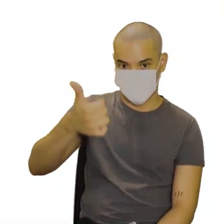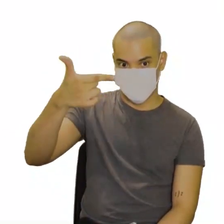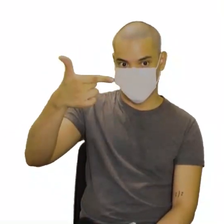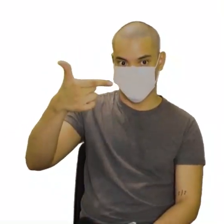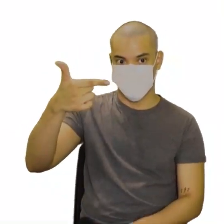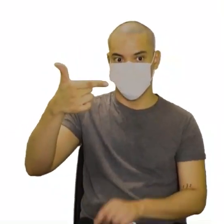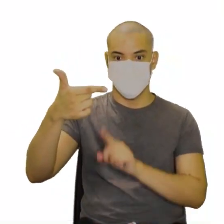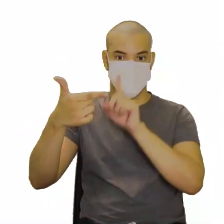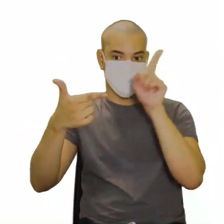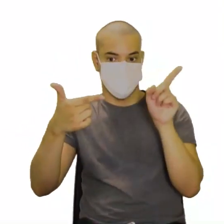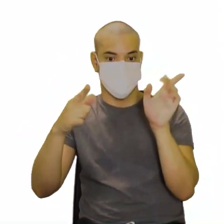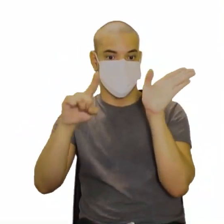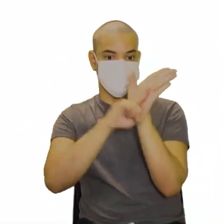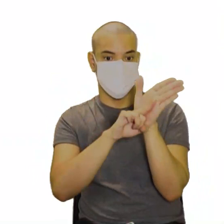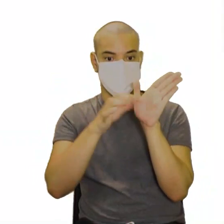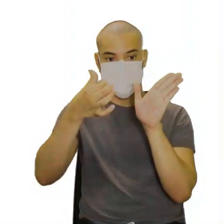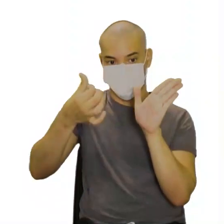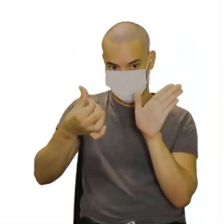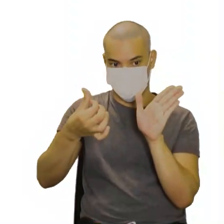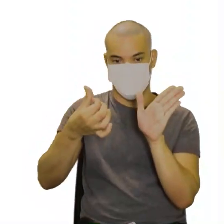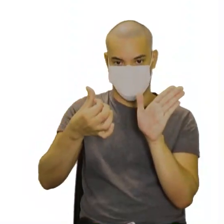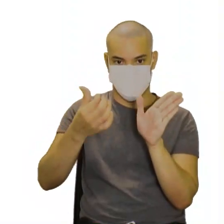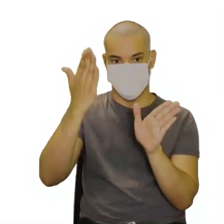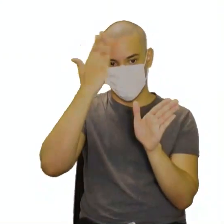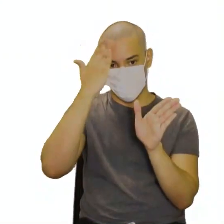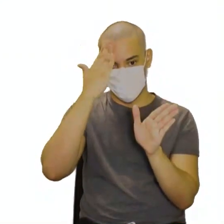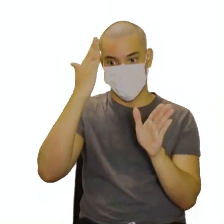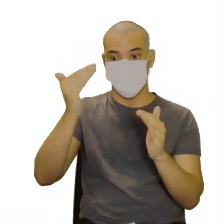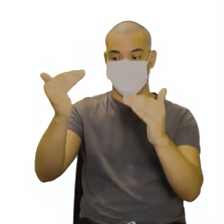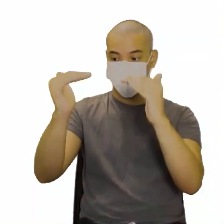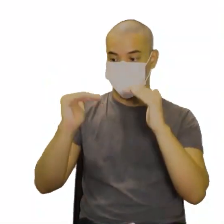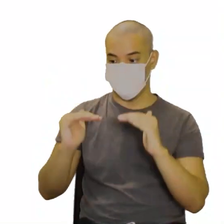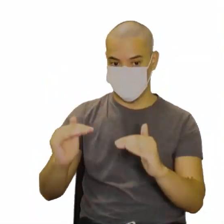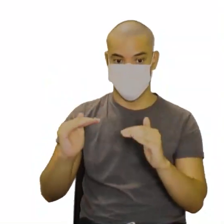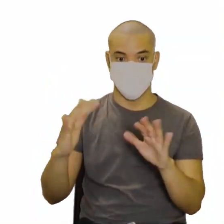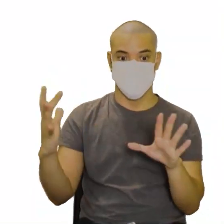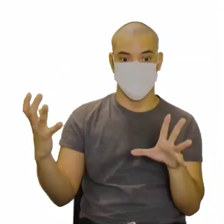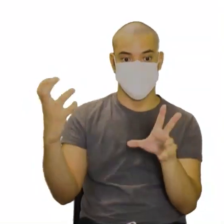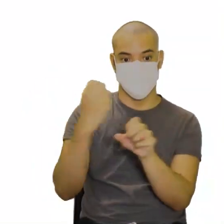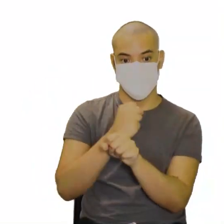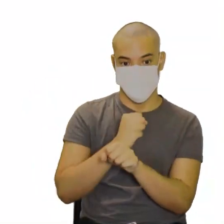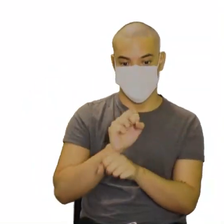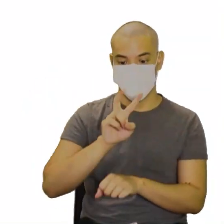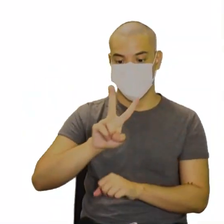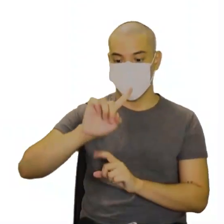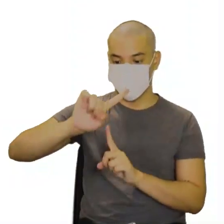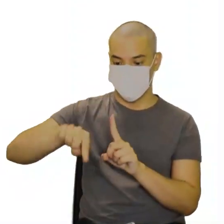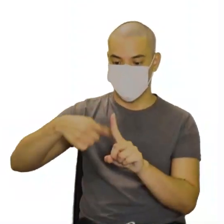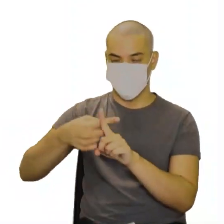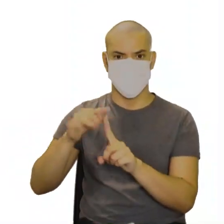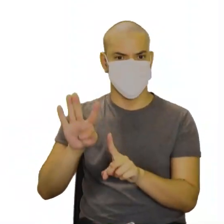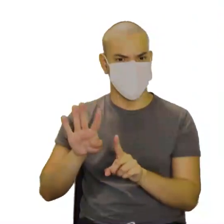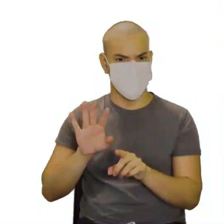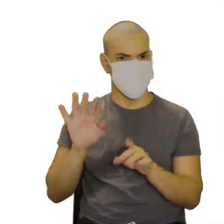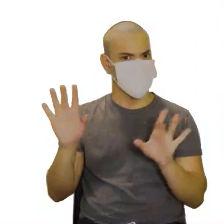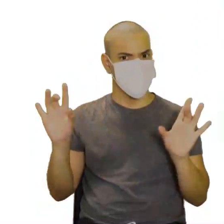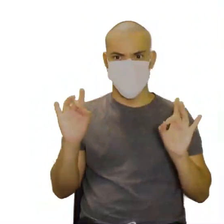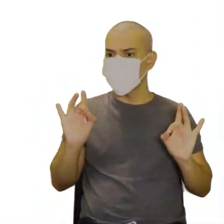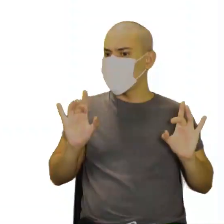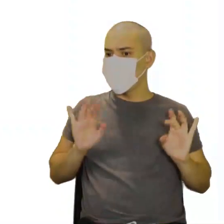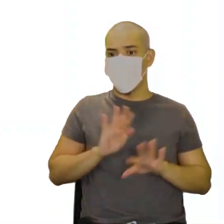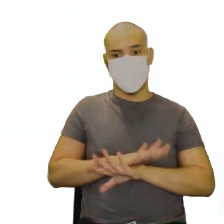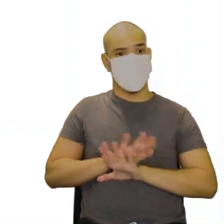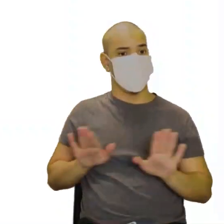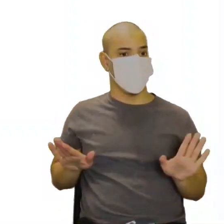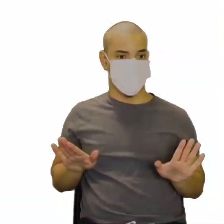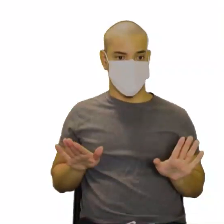Subtraindo a eletromotriz aqui. E aqui nós estamos somando a resistência. Só isso, professora? Somente